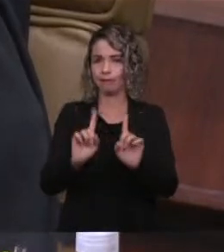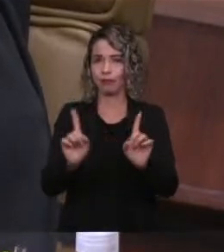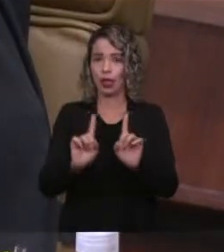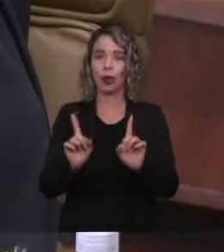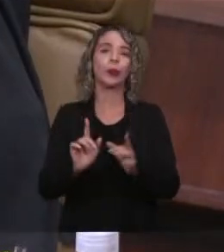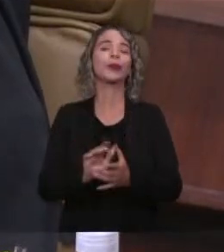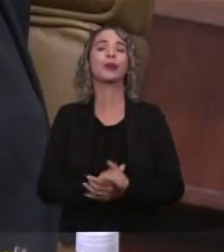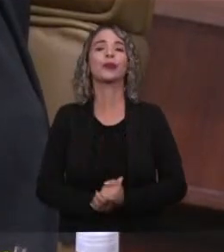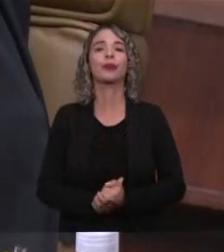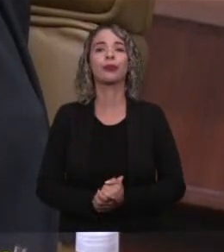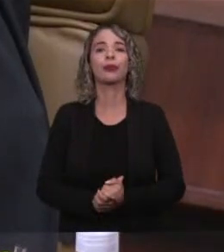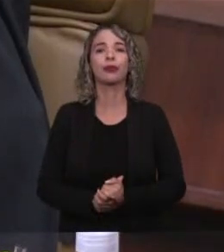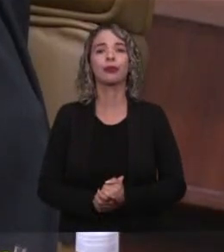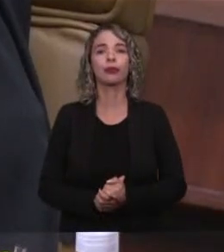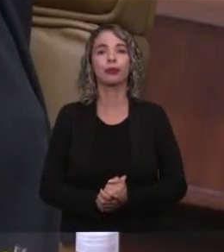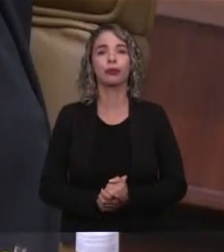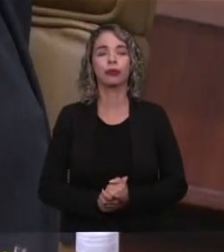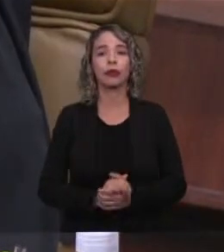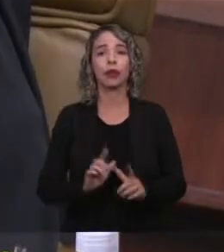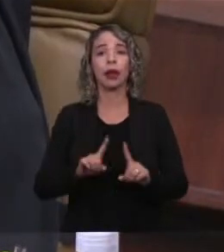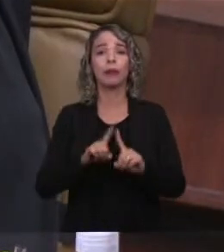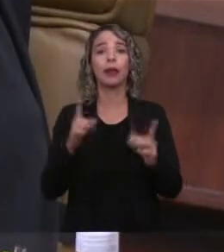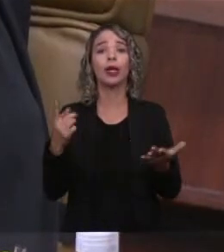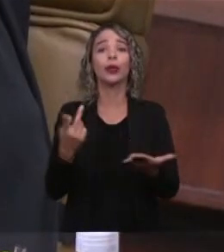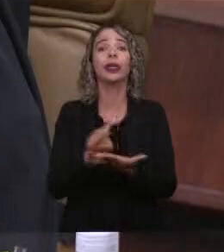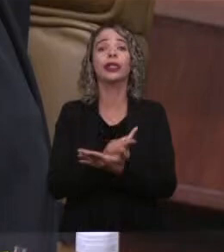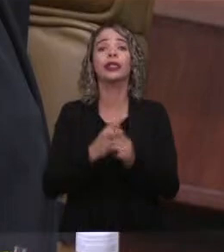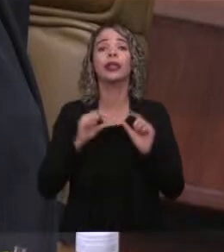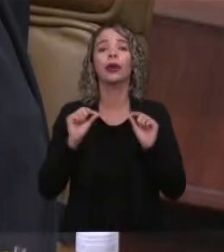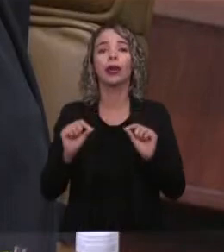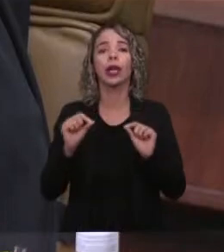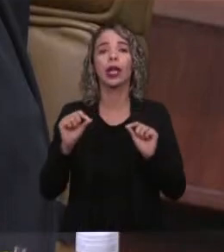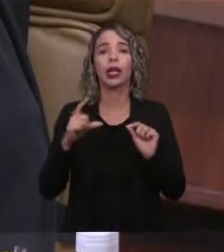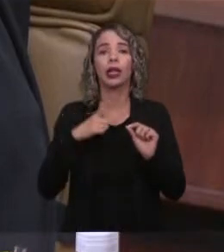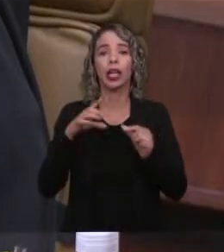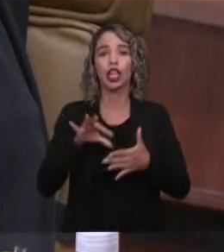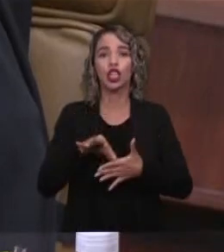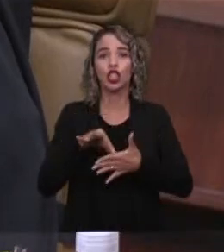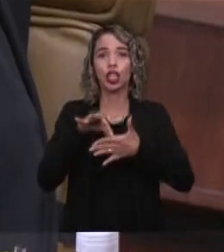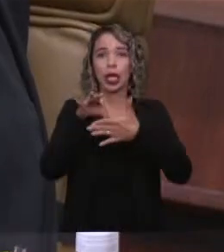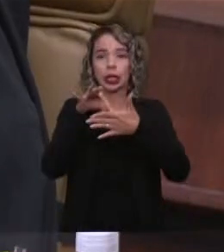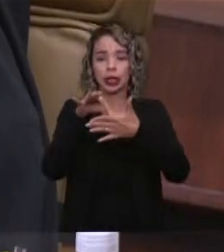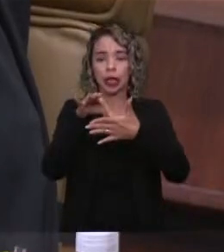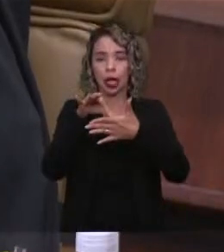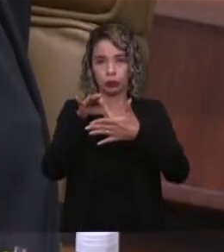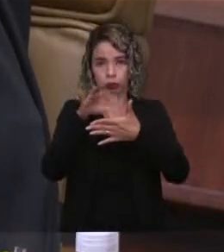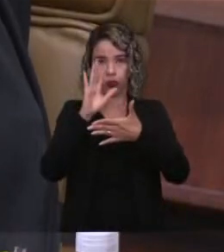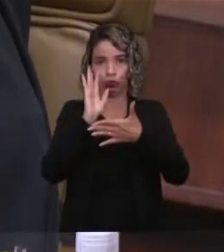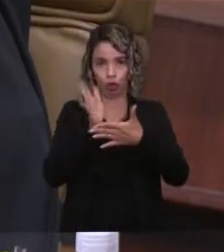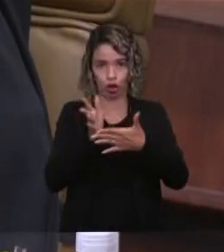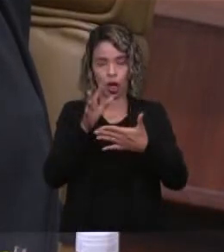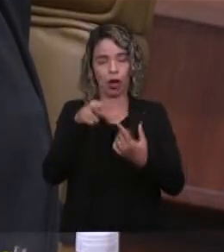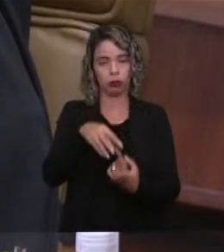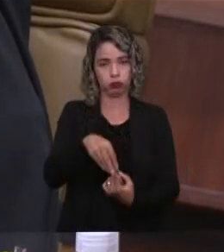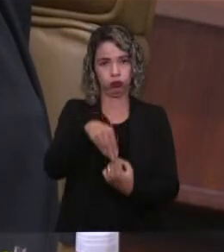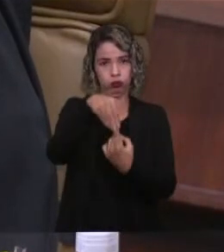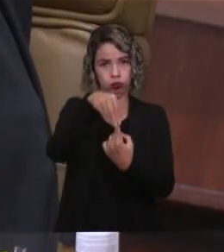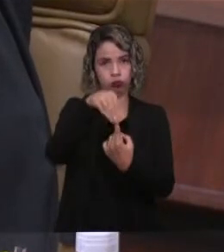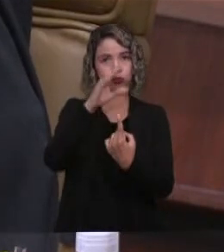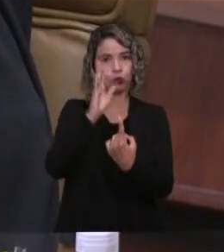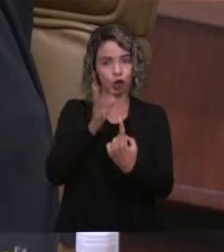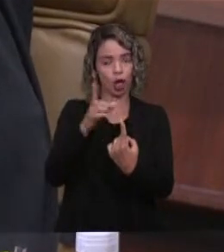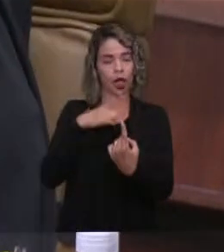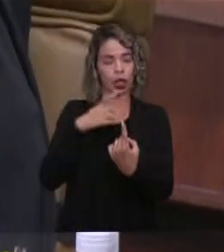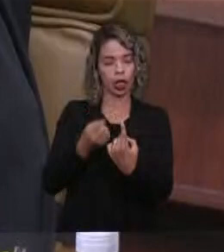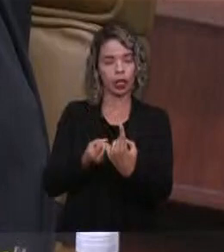disso. O que ocorre é que a indicação, e a partir dessa indicação,